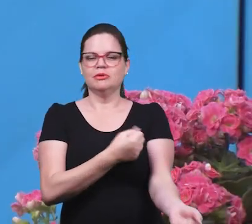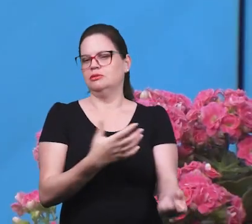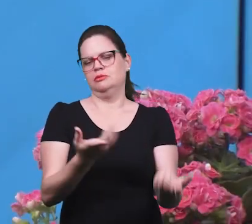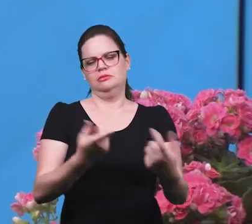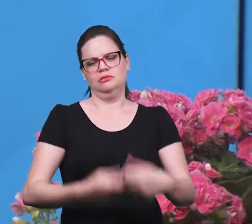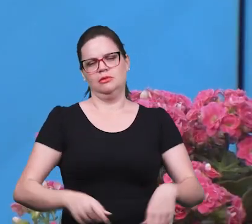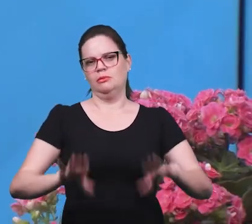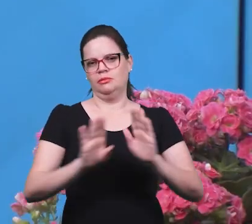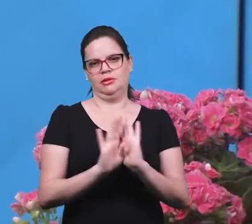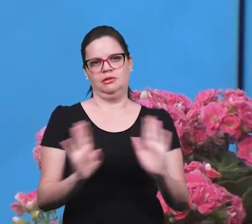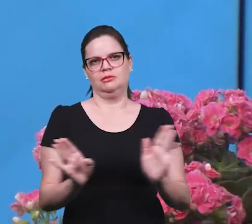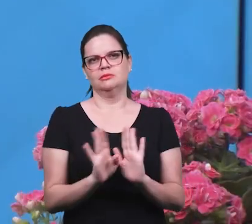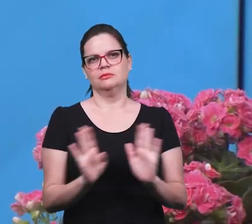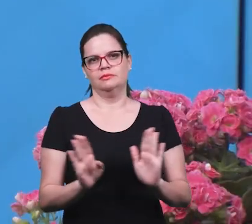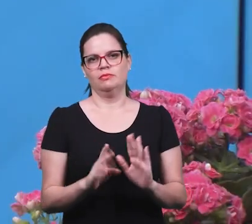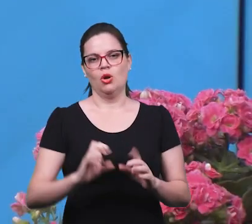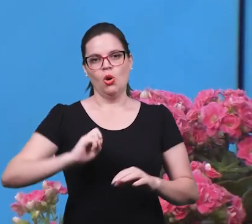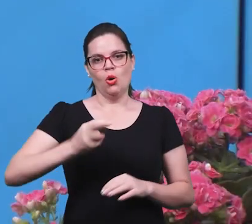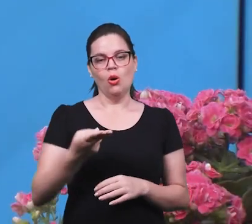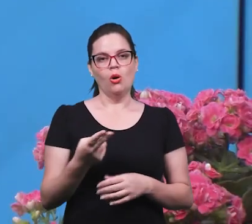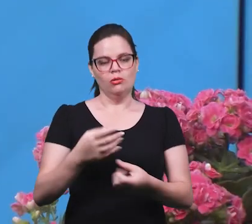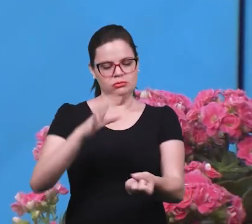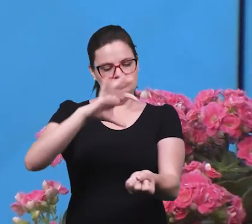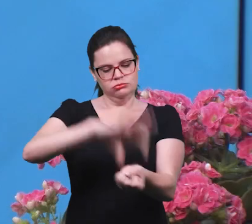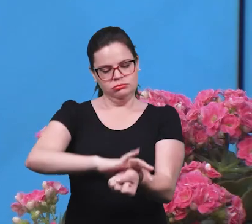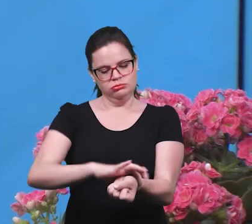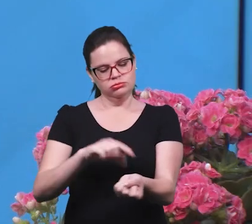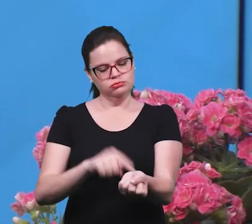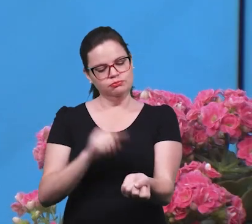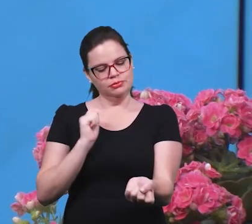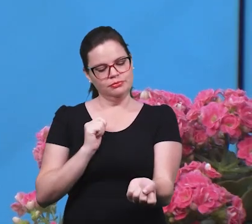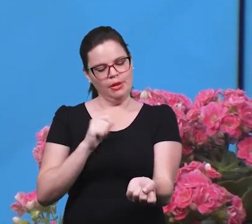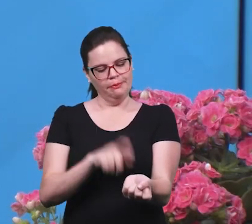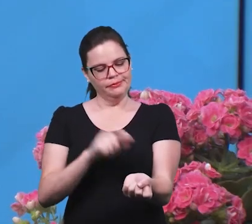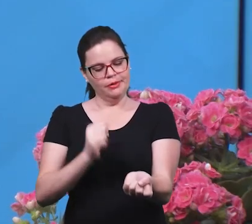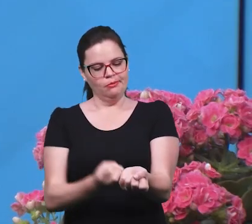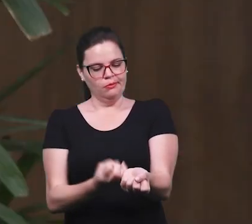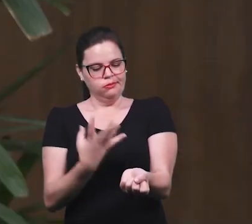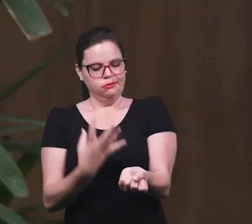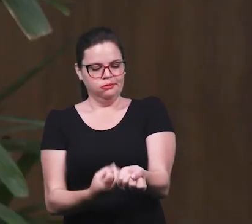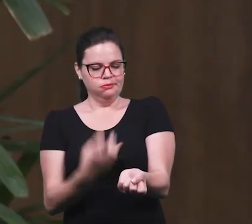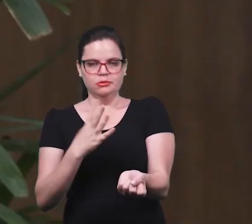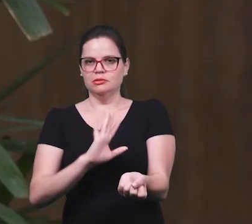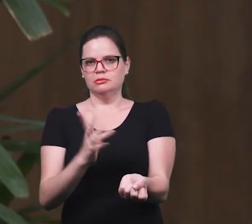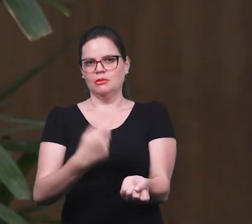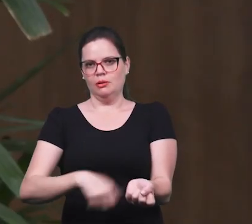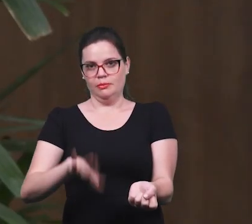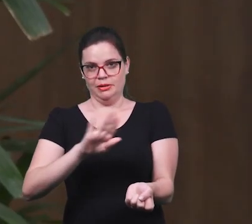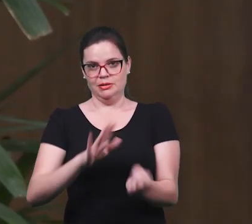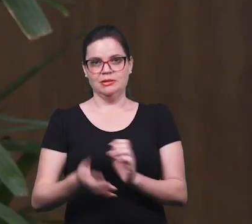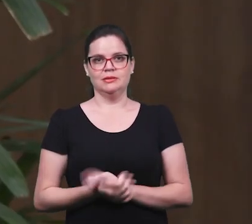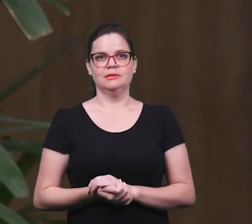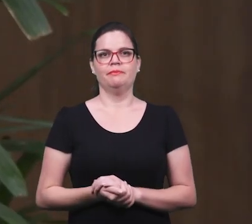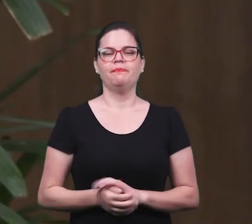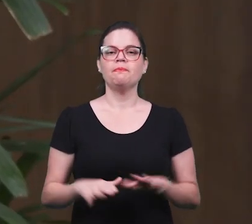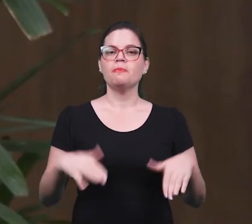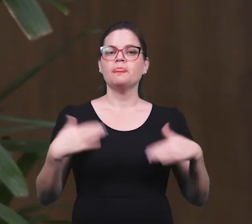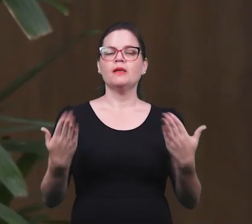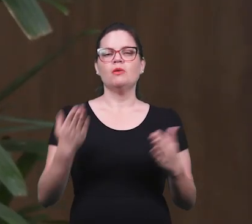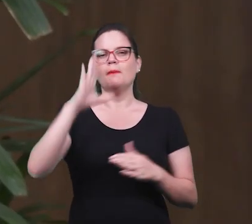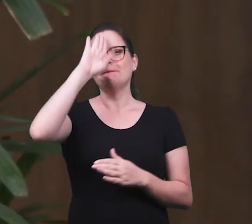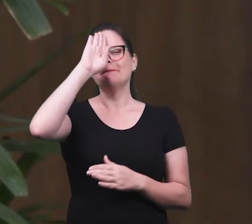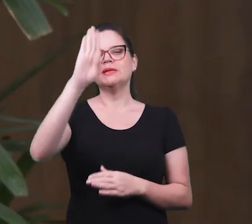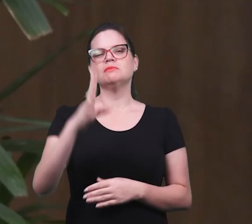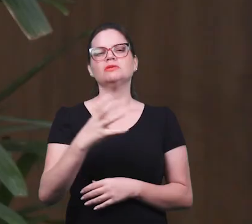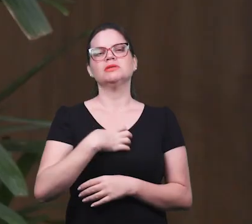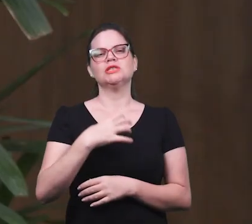tal, e ter aquele aparelho, mas o importante é sempre fazer o acompanhamento com o médico. Sim, e quais são os principais sintomas